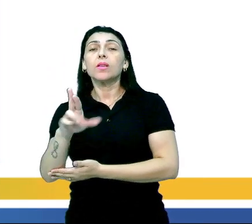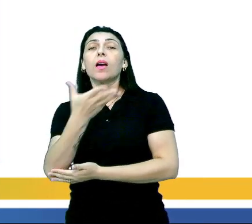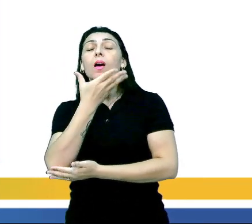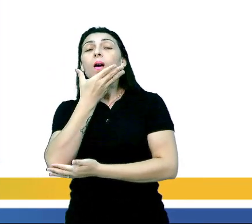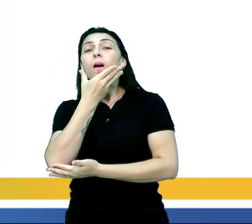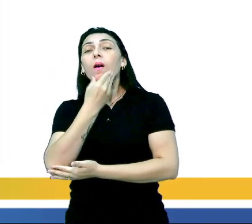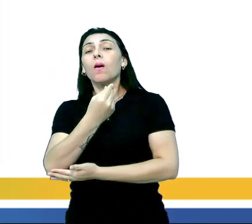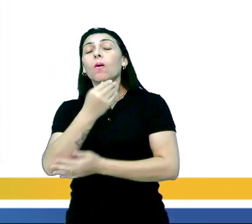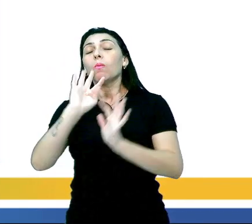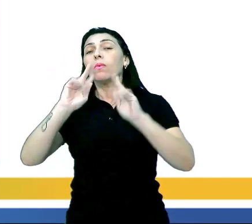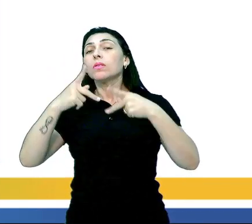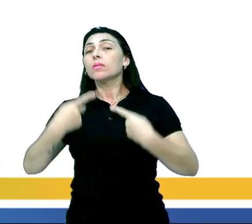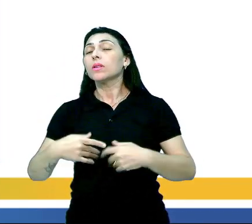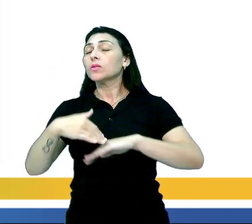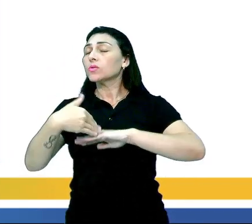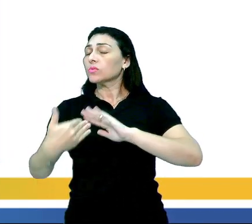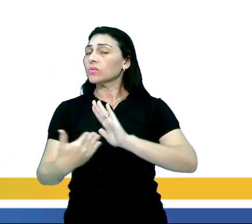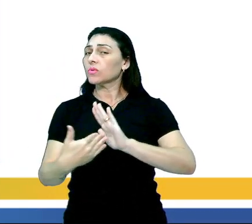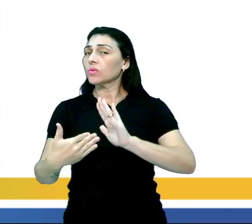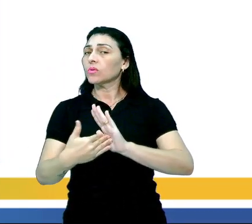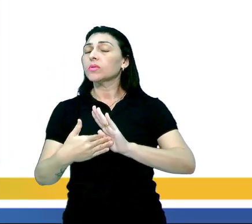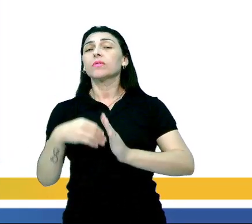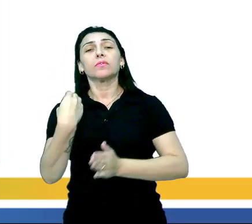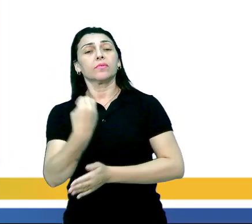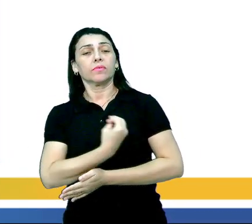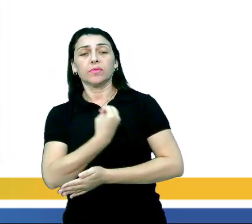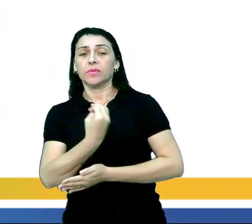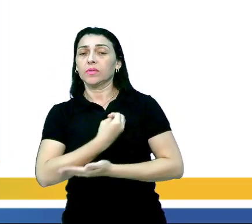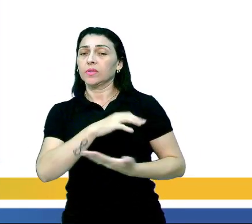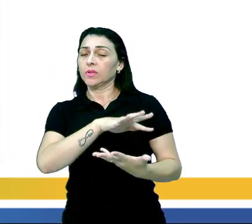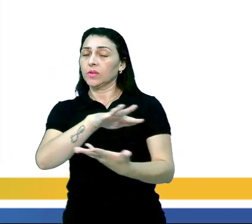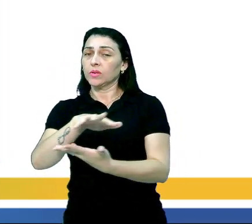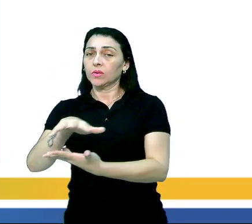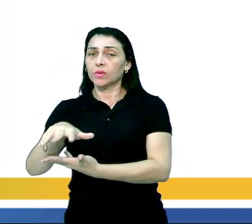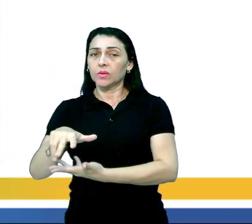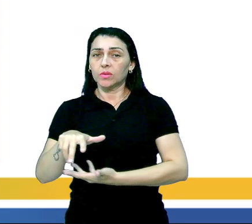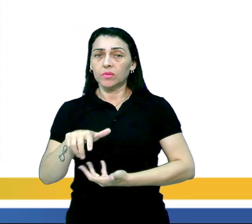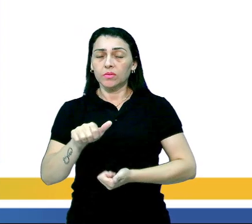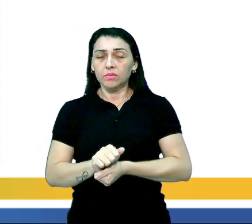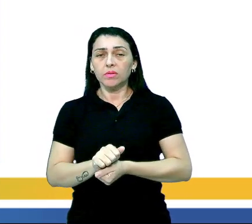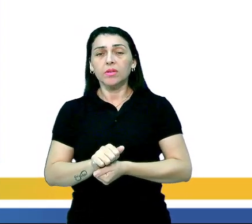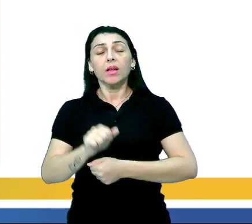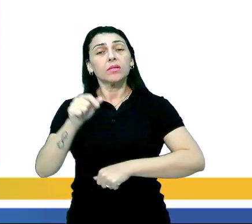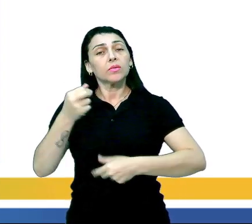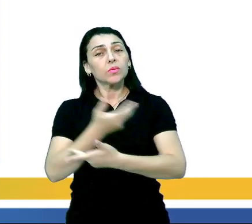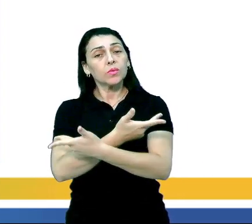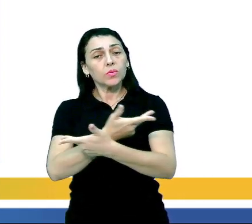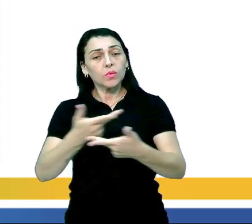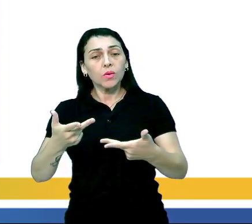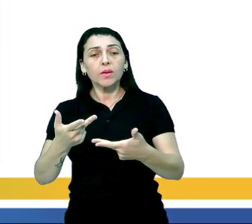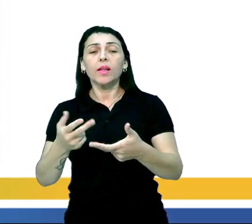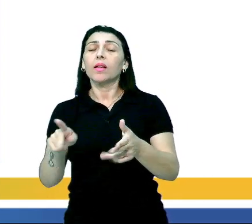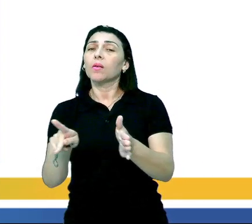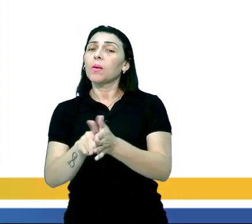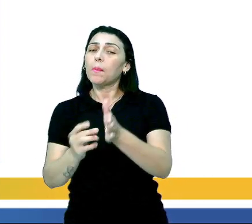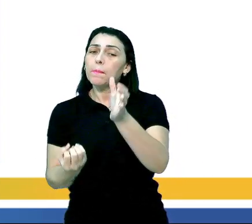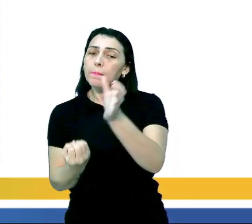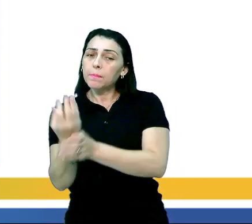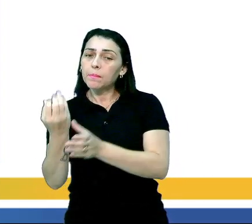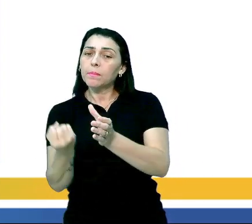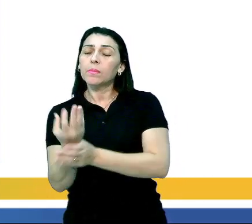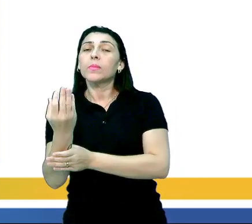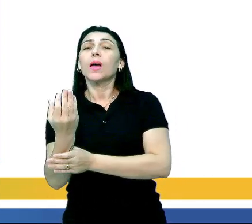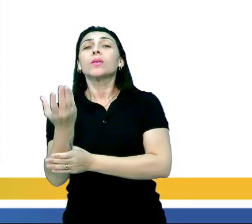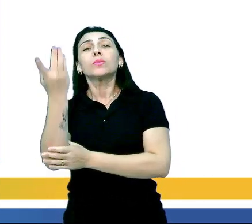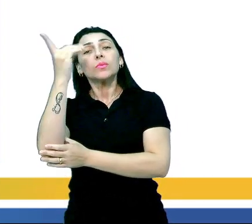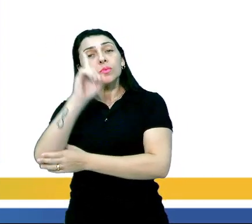a humanidade toda e toda a vida na Terra, o universo, todas as coisas são frutos da criação